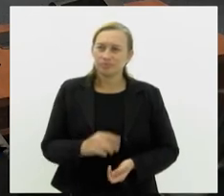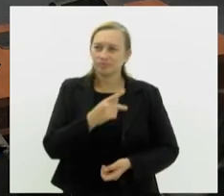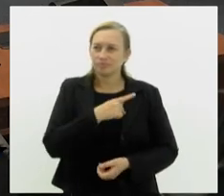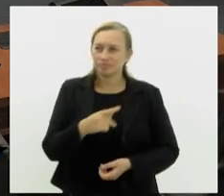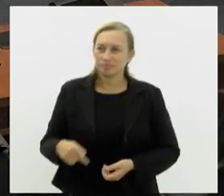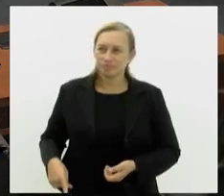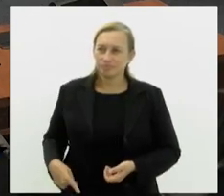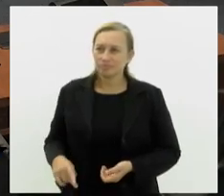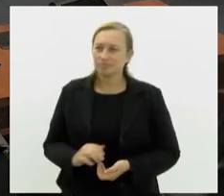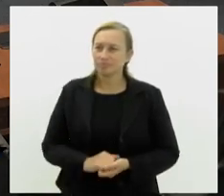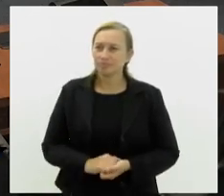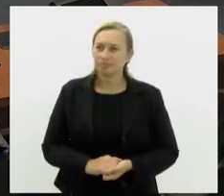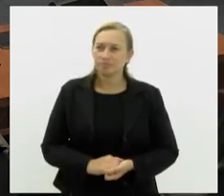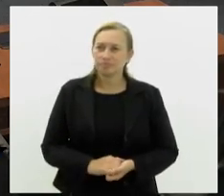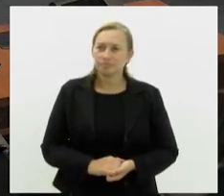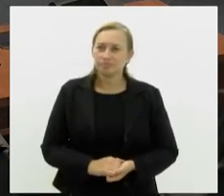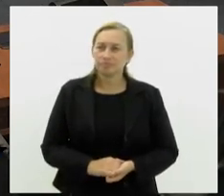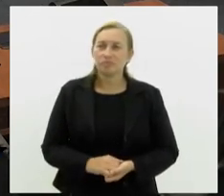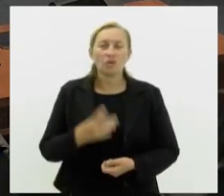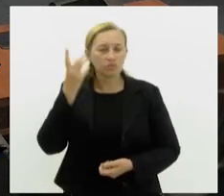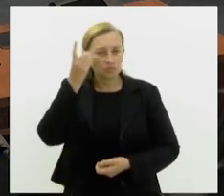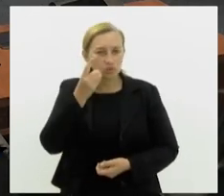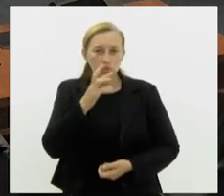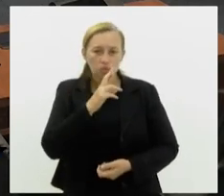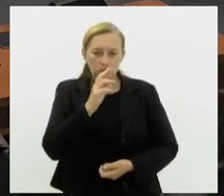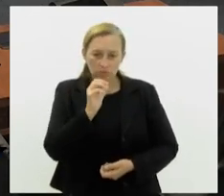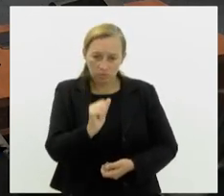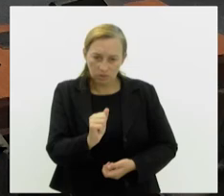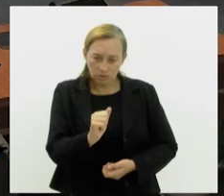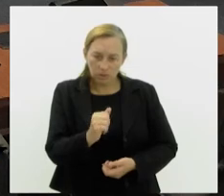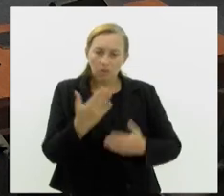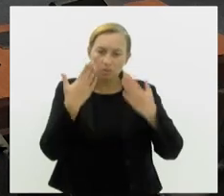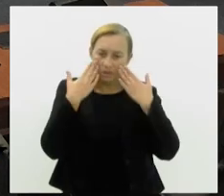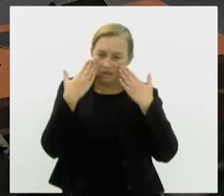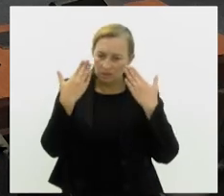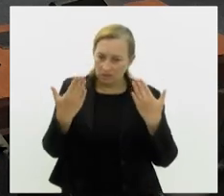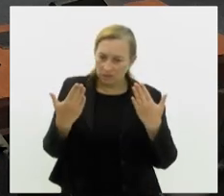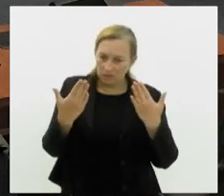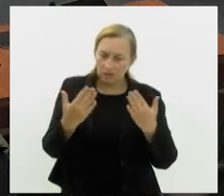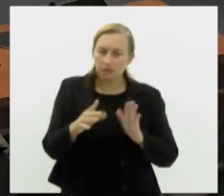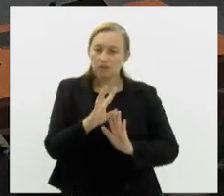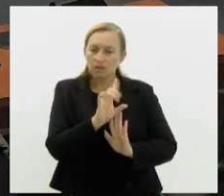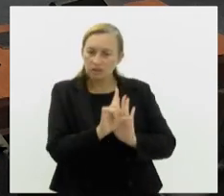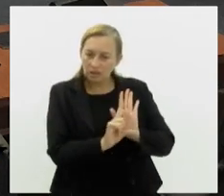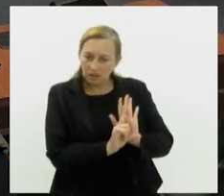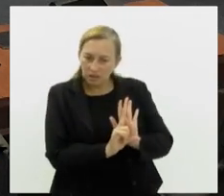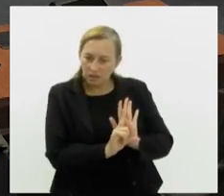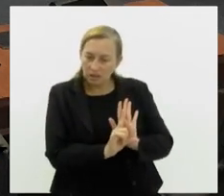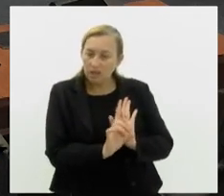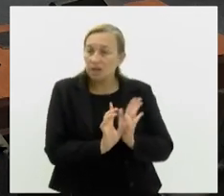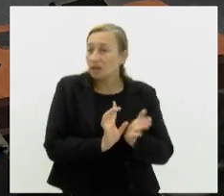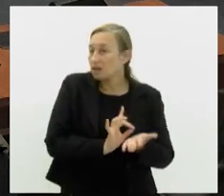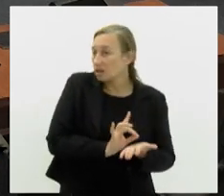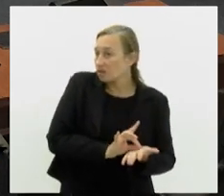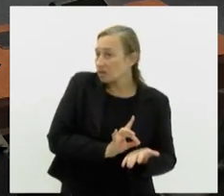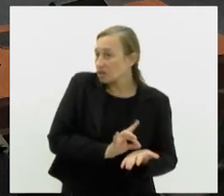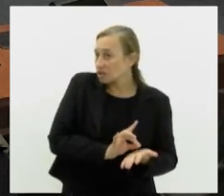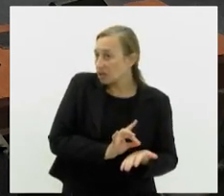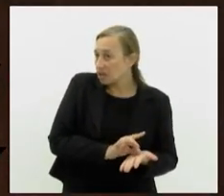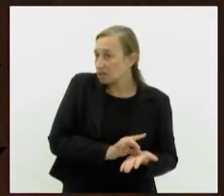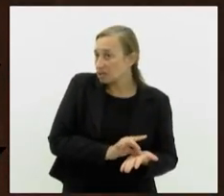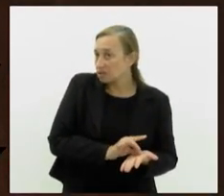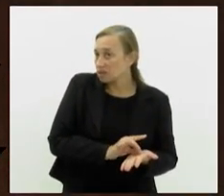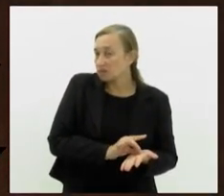Presidente, quis o deputado Rodrigo Amorim, ao apresentar essa lei, na verdade, fazer